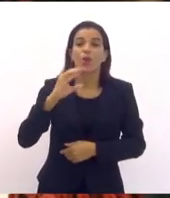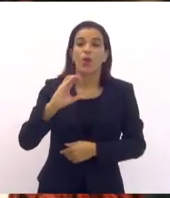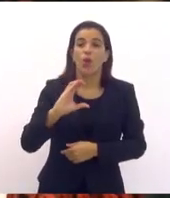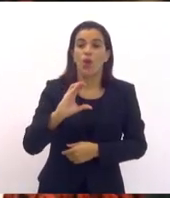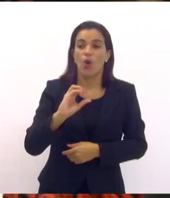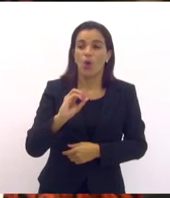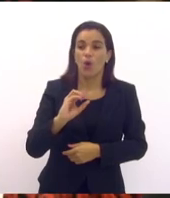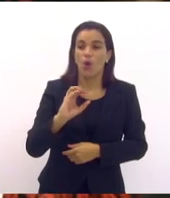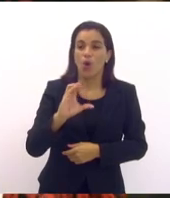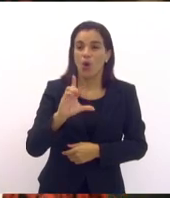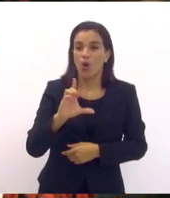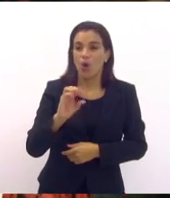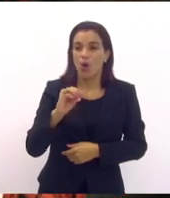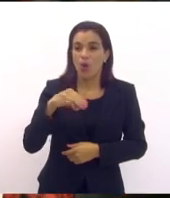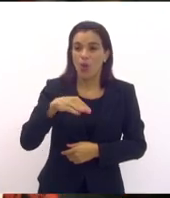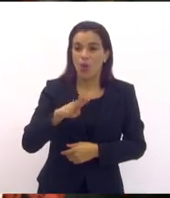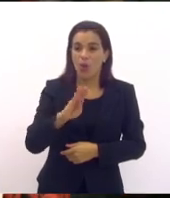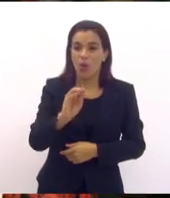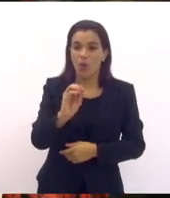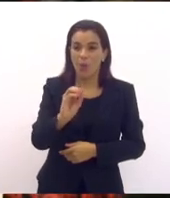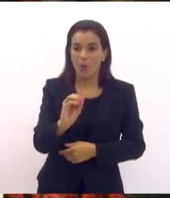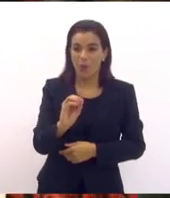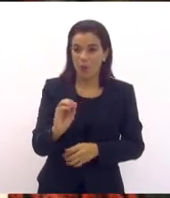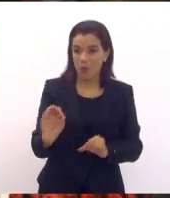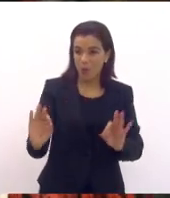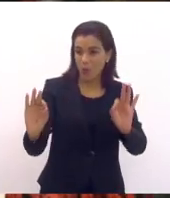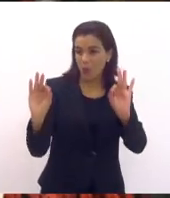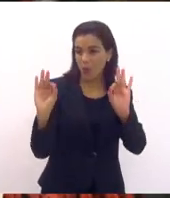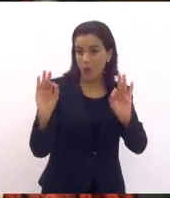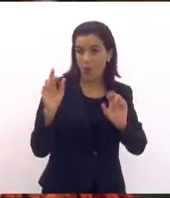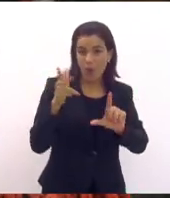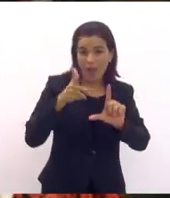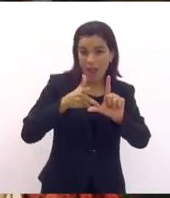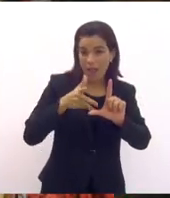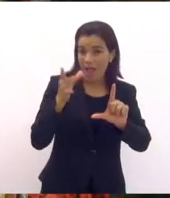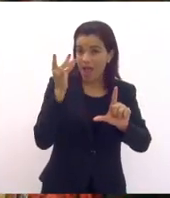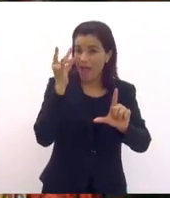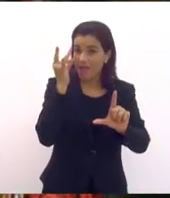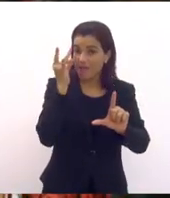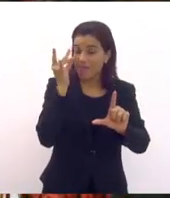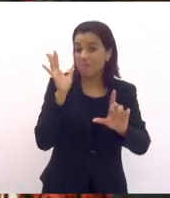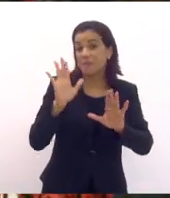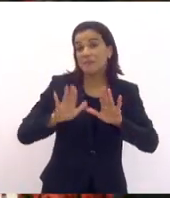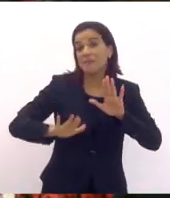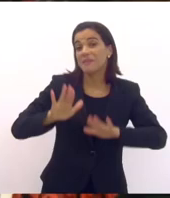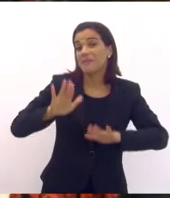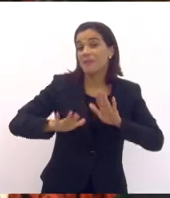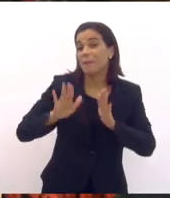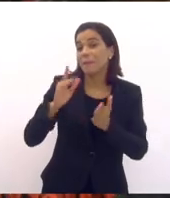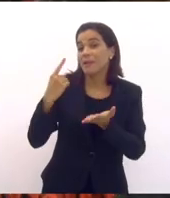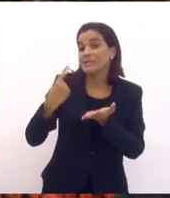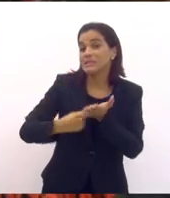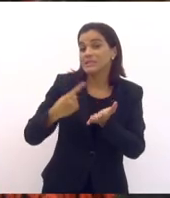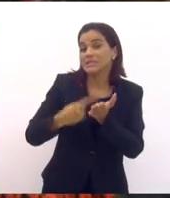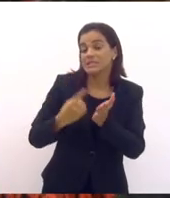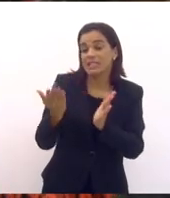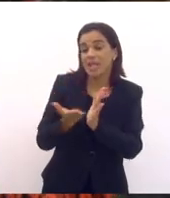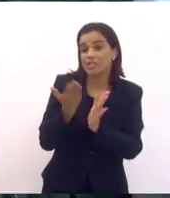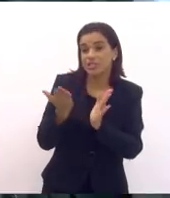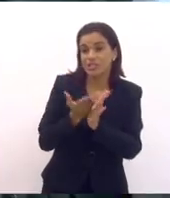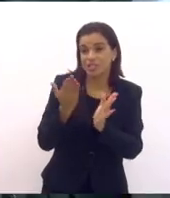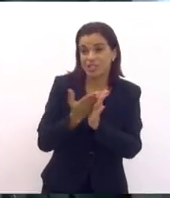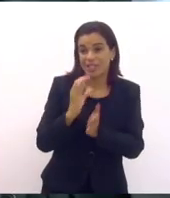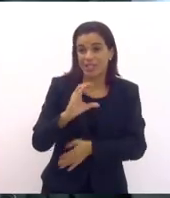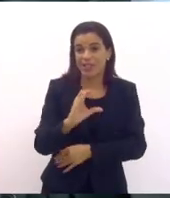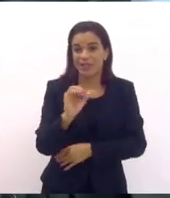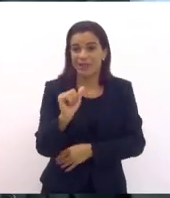uma live presencial Só dependo da agenda do Cardeal e aí assim